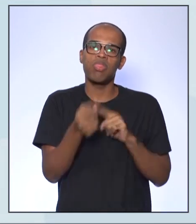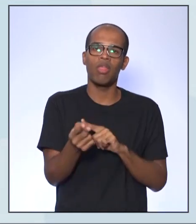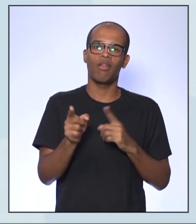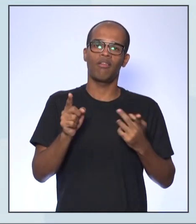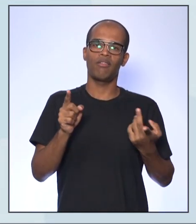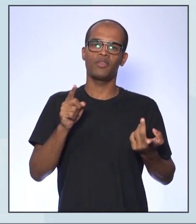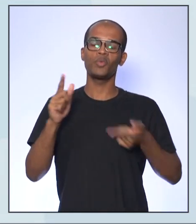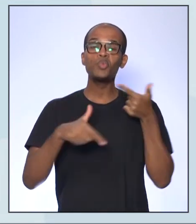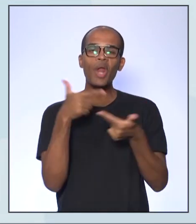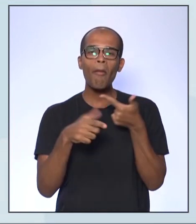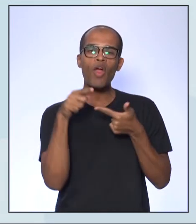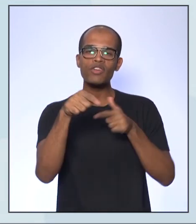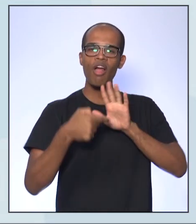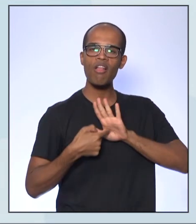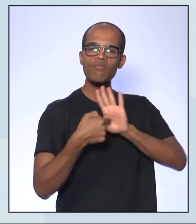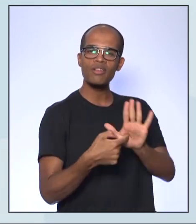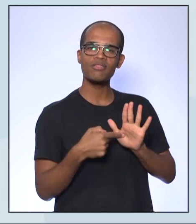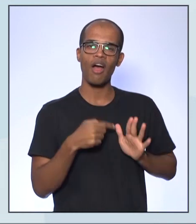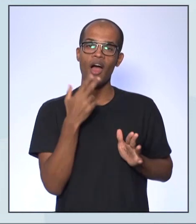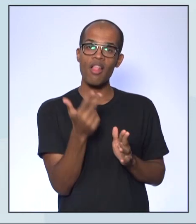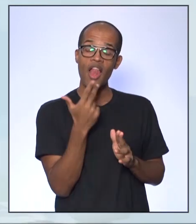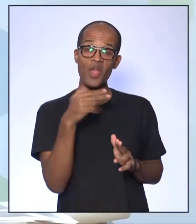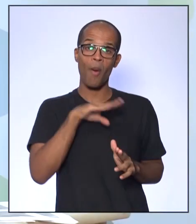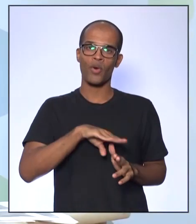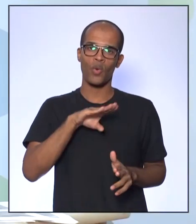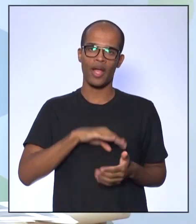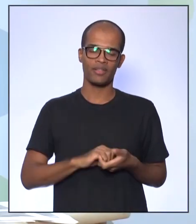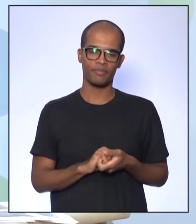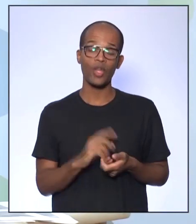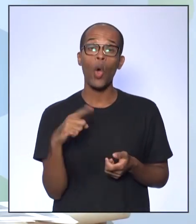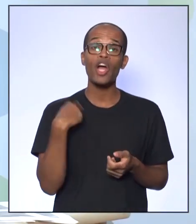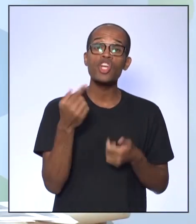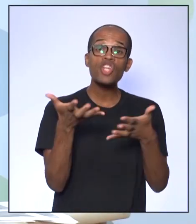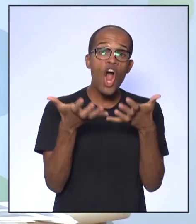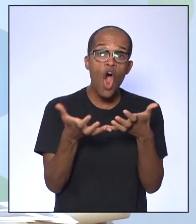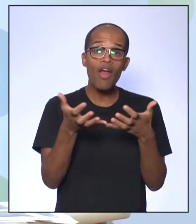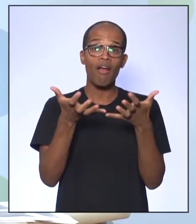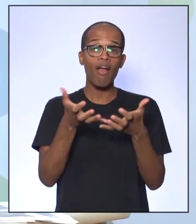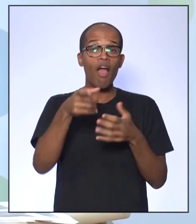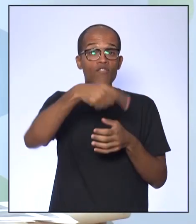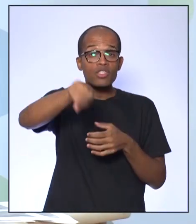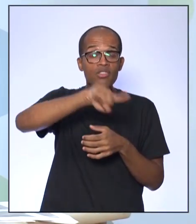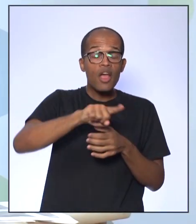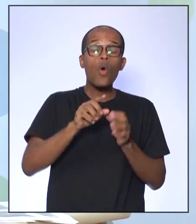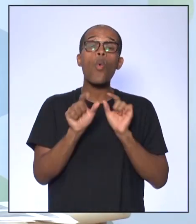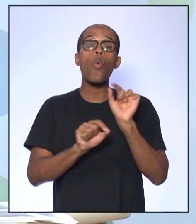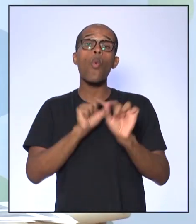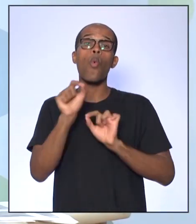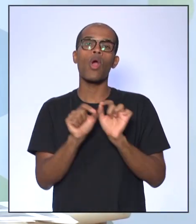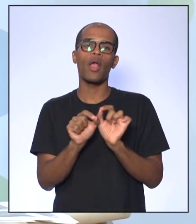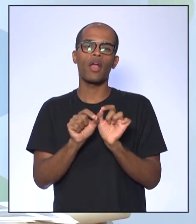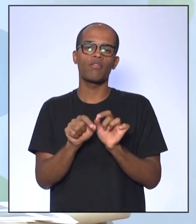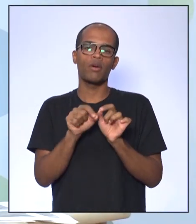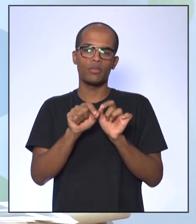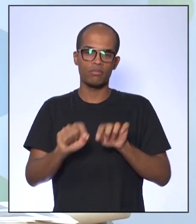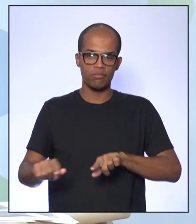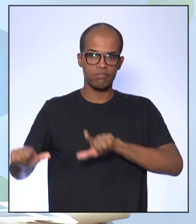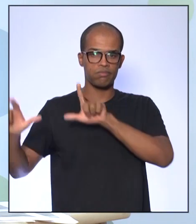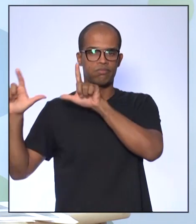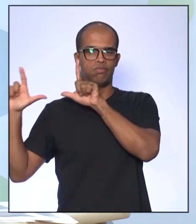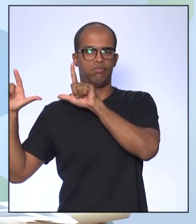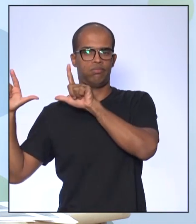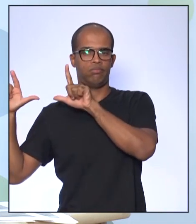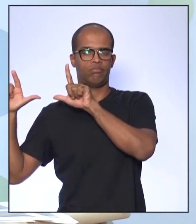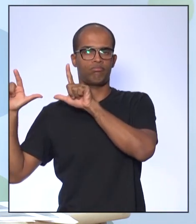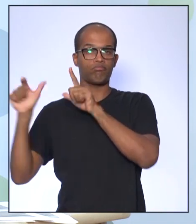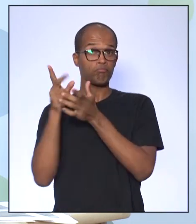você expressar-se pela língua portuguesa. Então, o que nós vamos fazer com você agora, querido aluno? A gente vai deixar esse texto na tela e eu